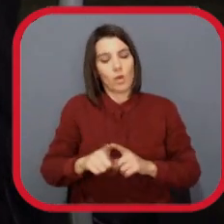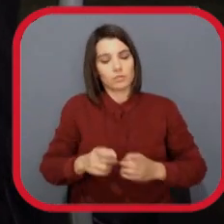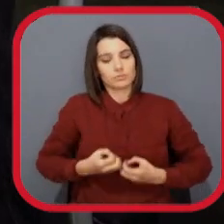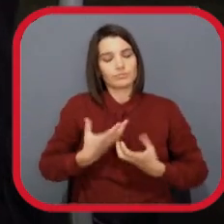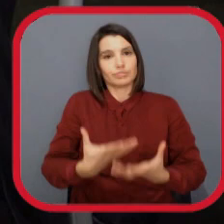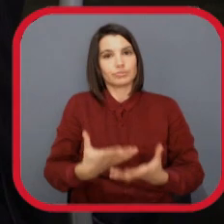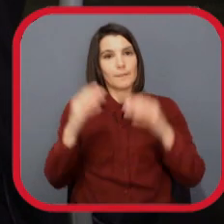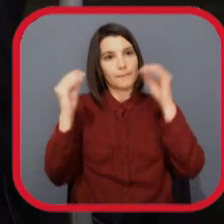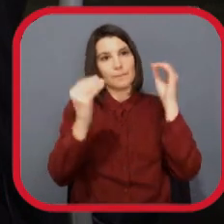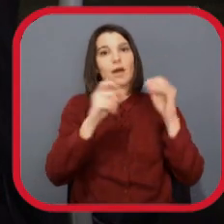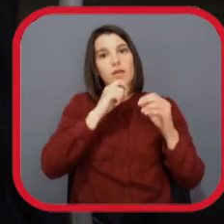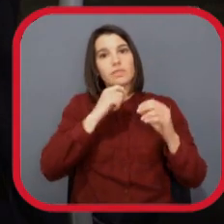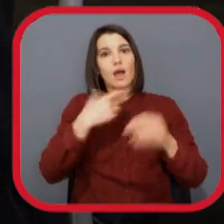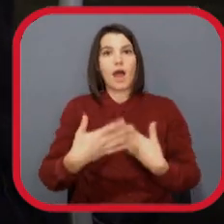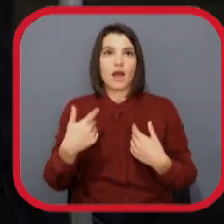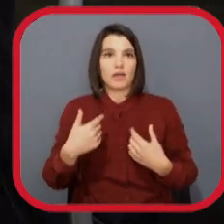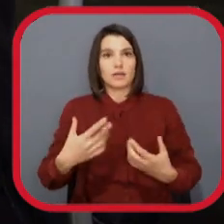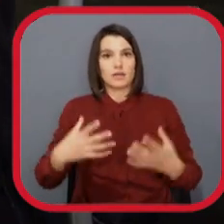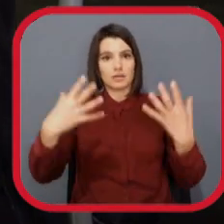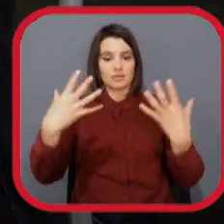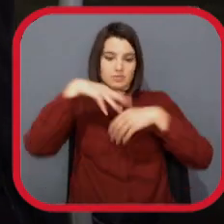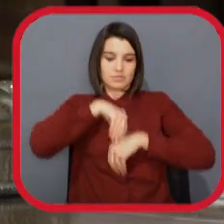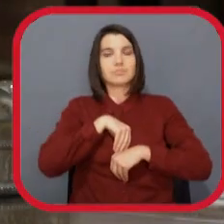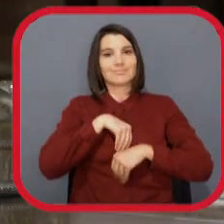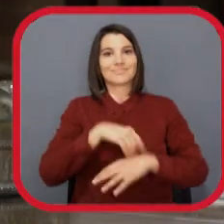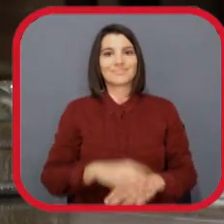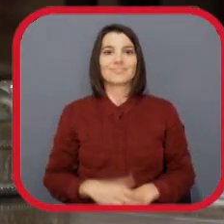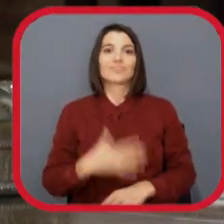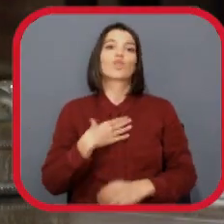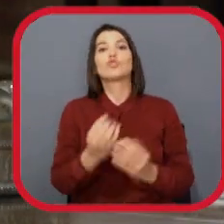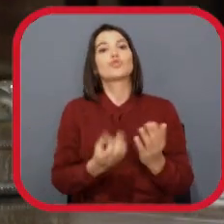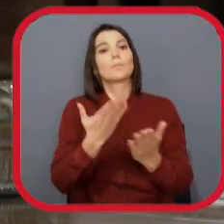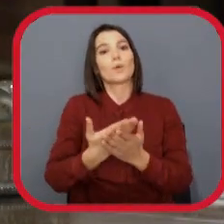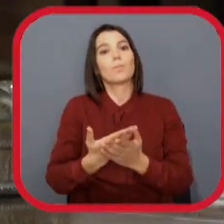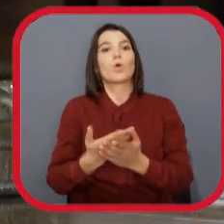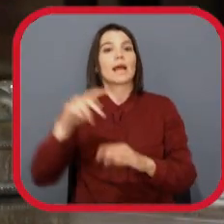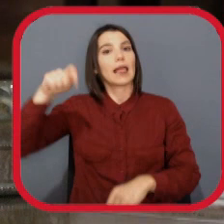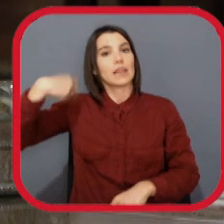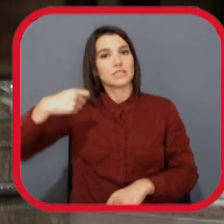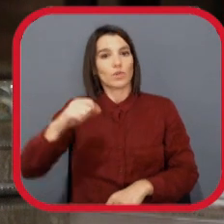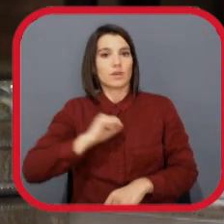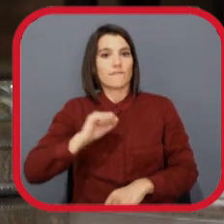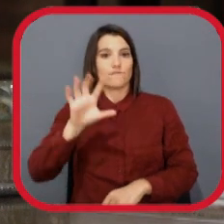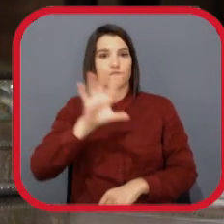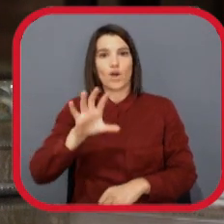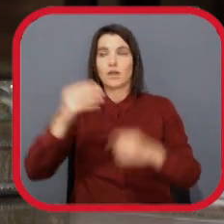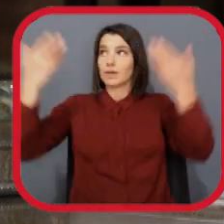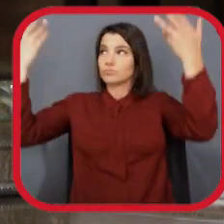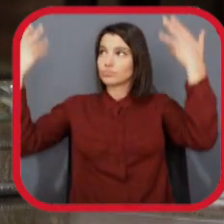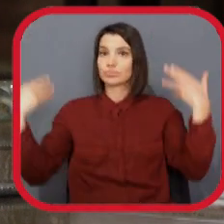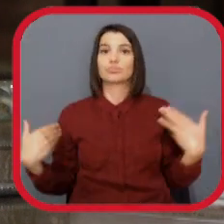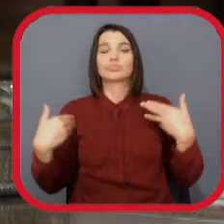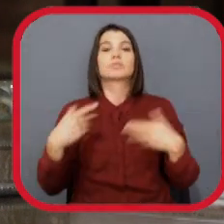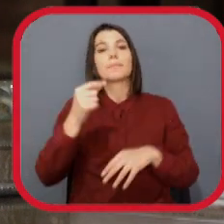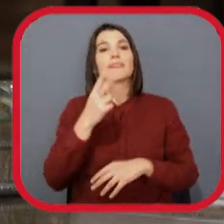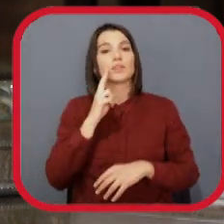possível dentro do seu, para poder vestir o seu personagem. Eu gosto de propor os meus decors ao realizador, ao